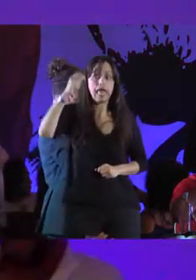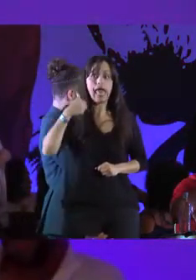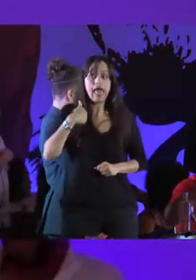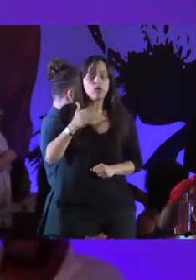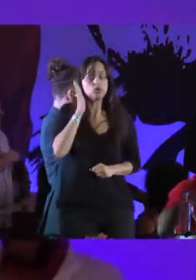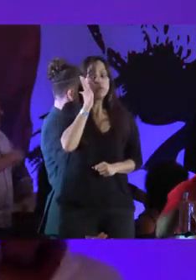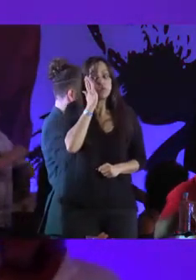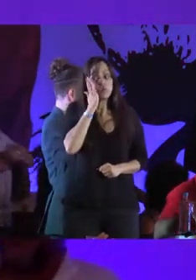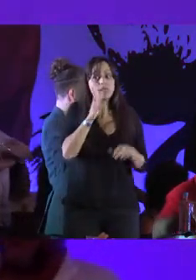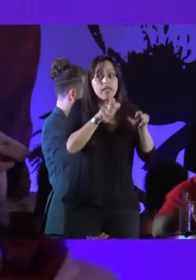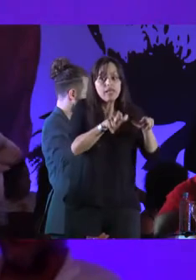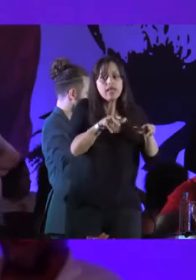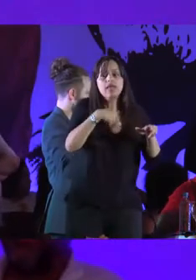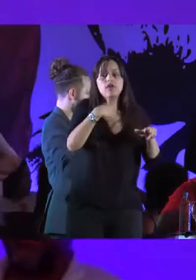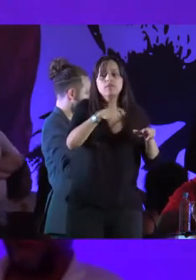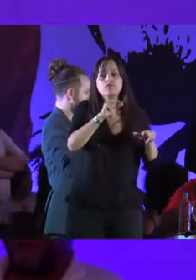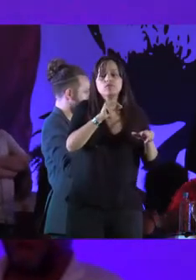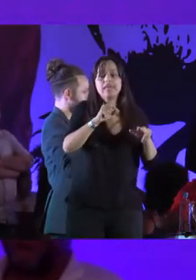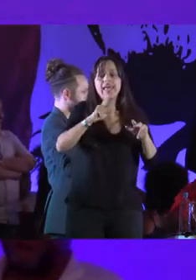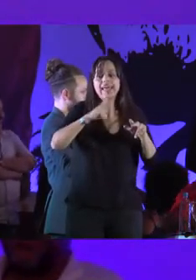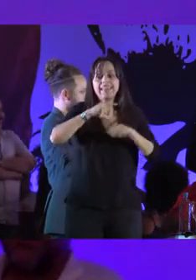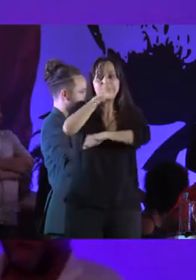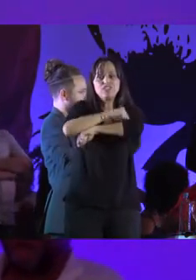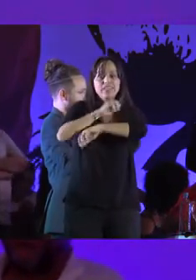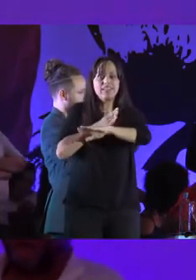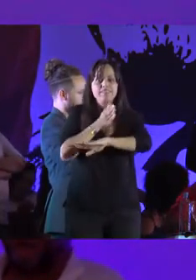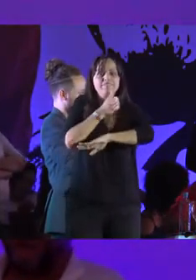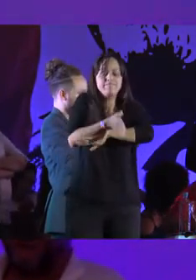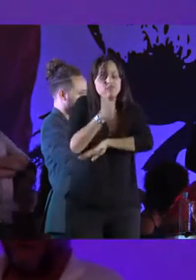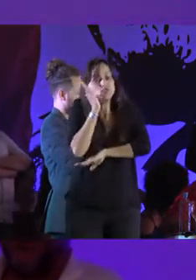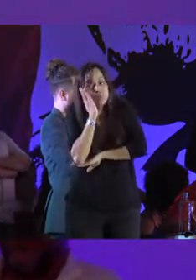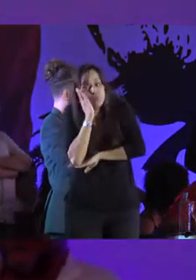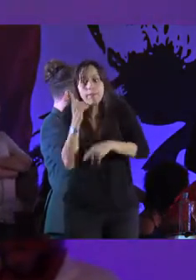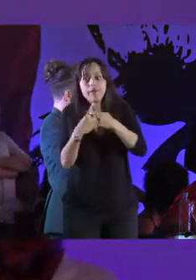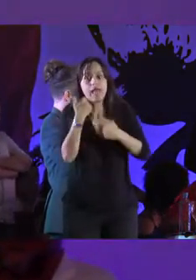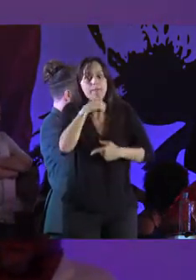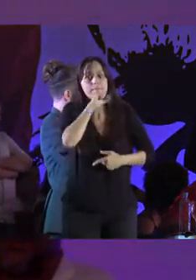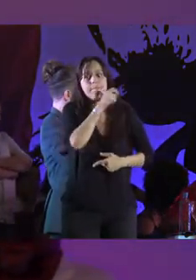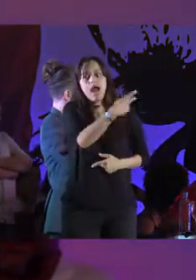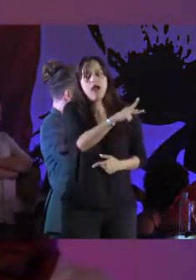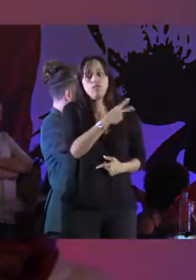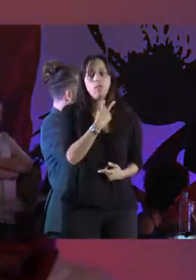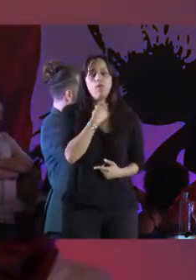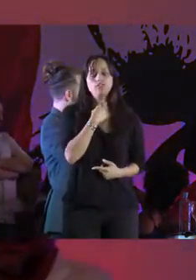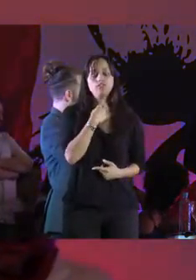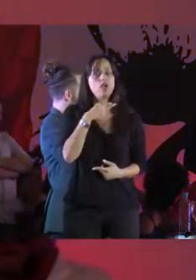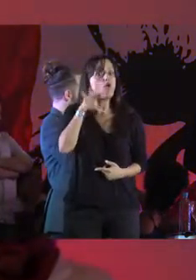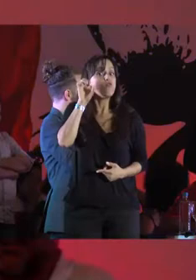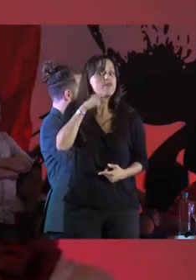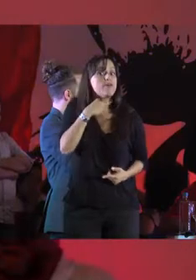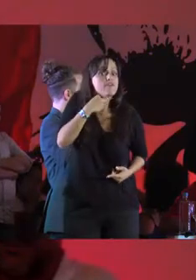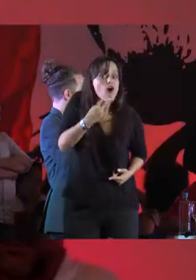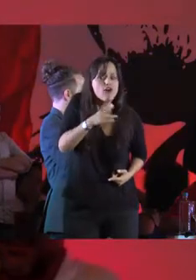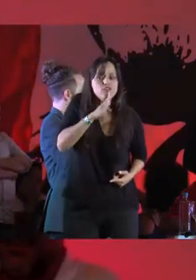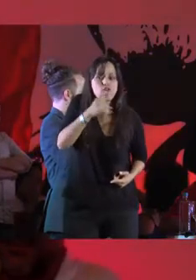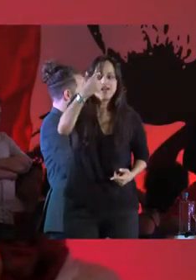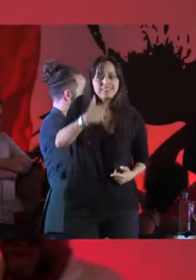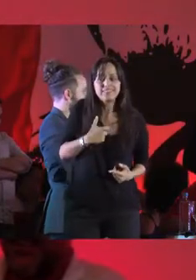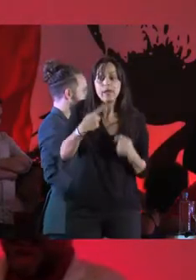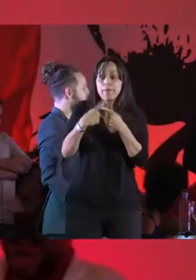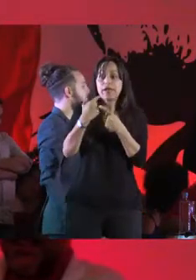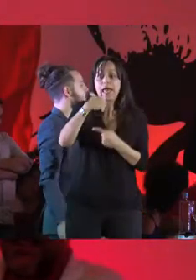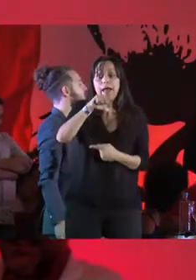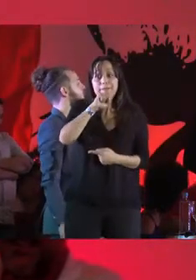José, eu tive que pular a janela para entrar no quarto, para a mãe dela não ver a minha voz e não